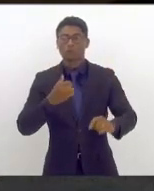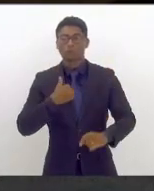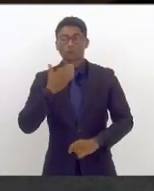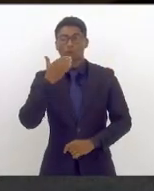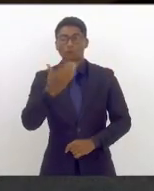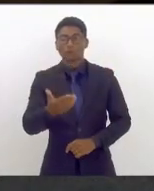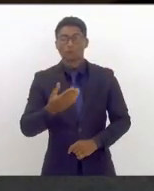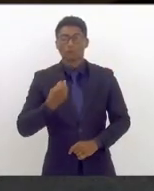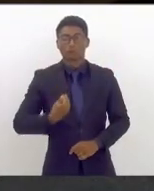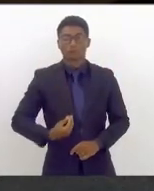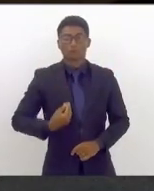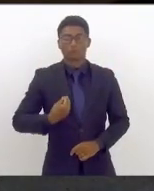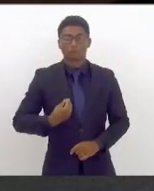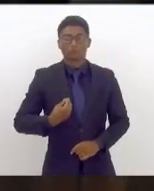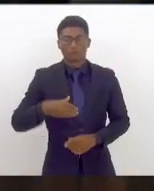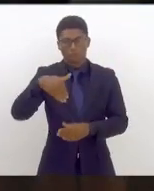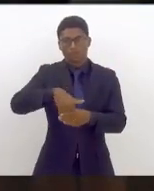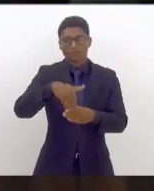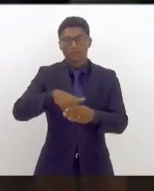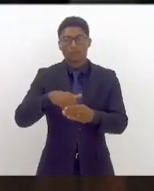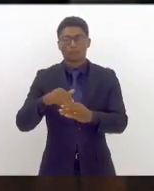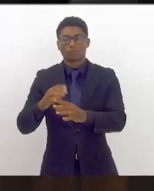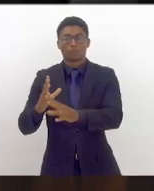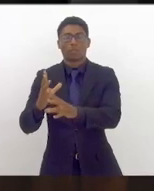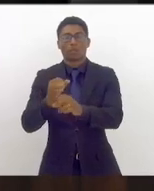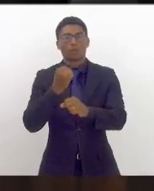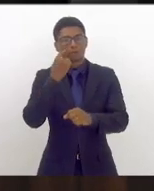verificação de votação ok